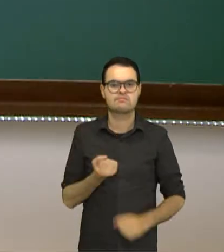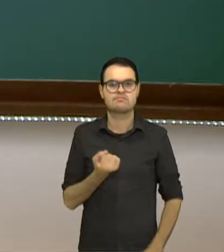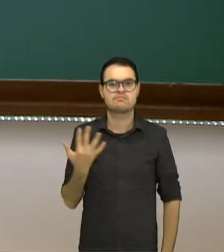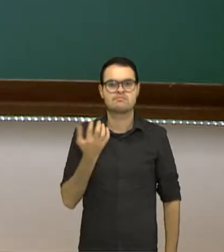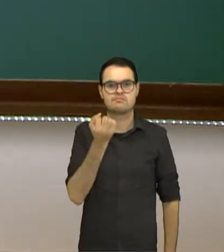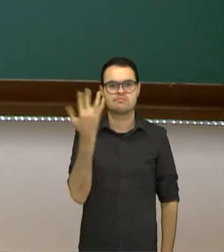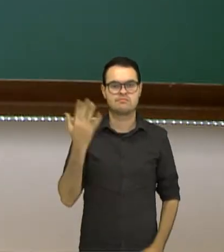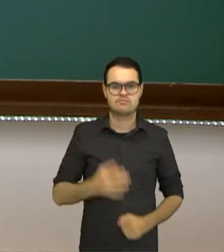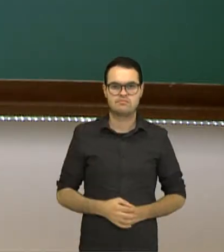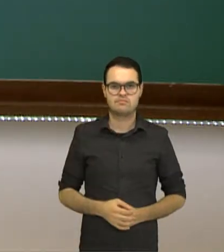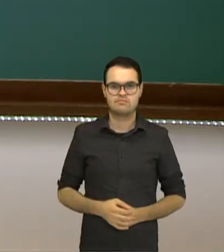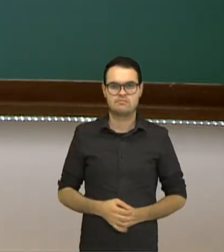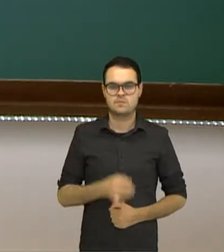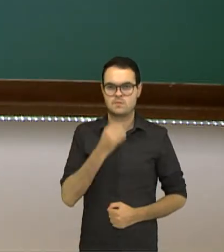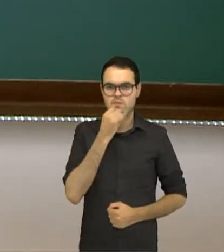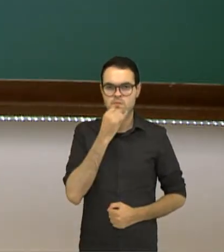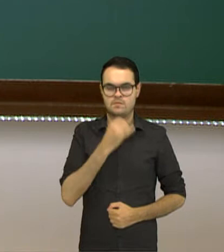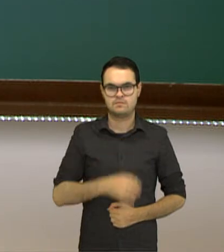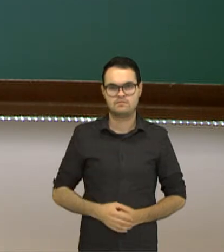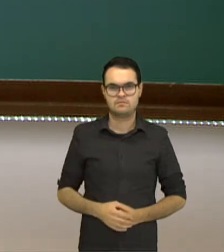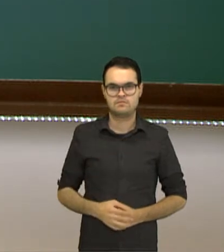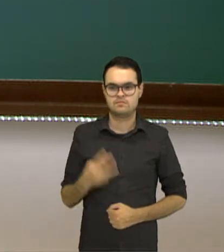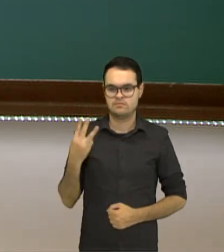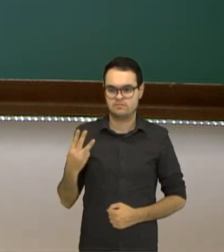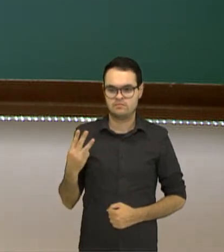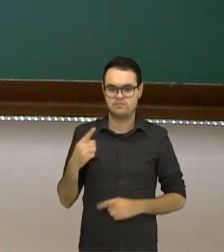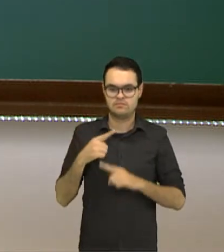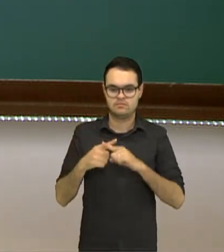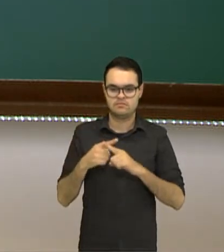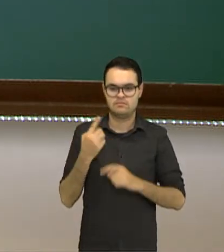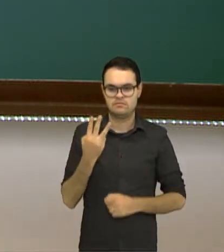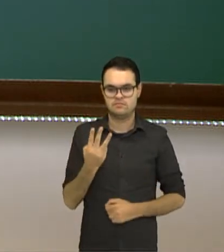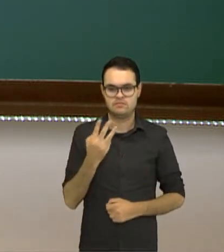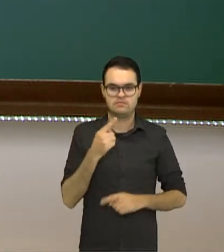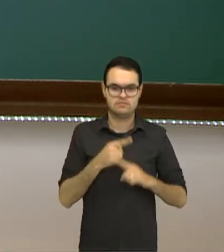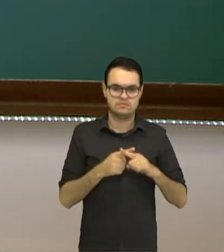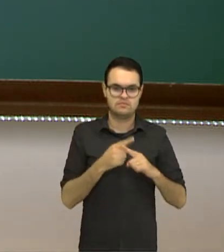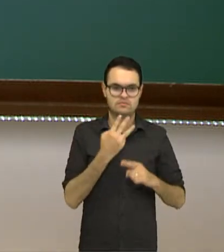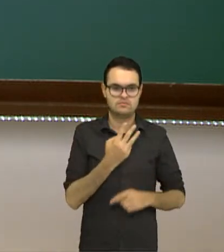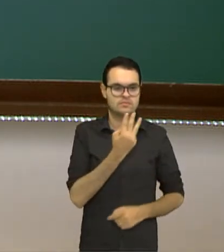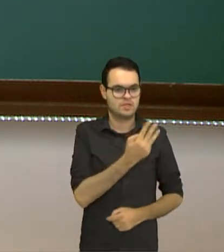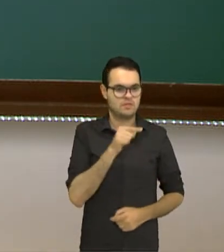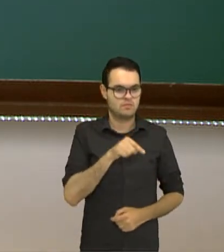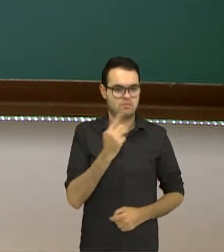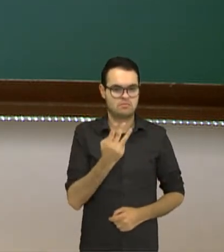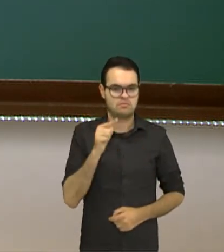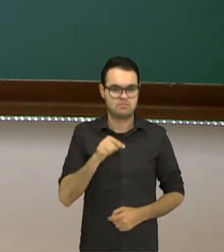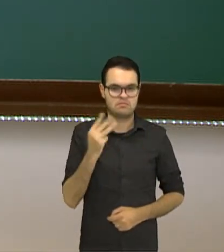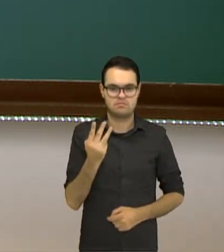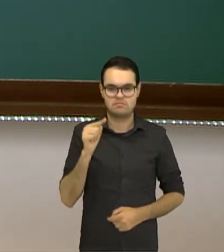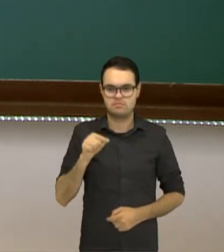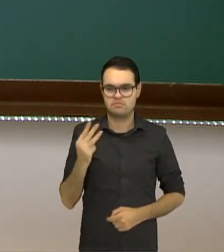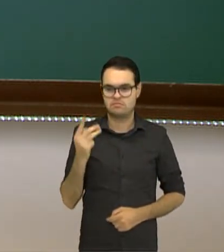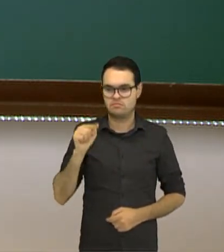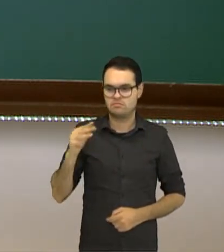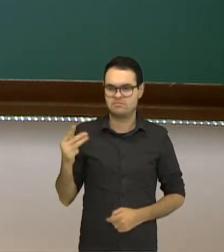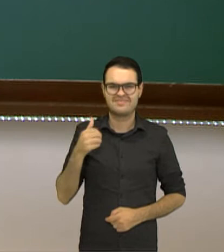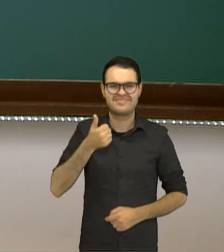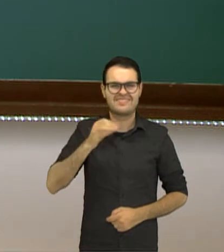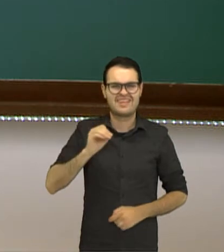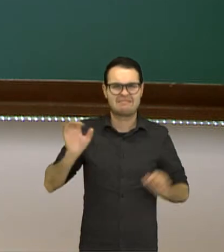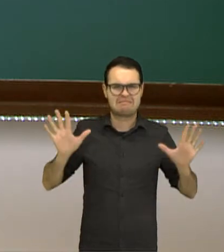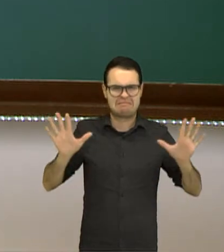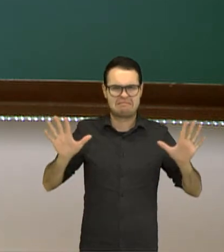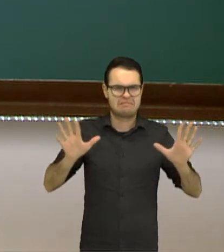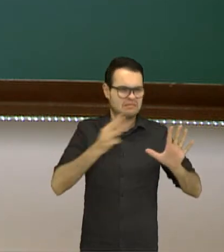explicar. Então, se eu tenho lá, por exemplo, 3 vezes 3 vezes 3 vezes 3, 10 vezes o fator 3 sendo repetido. Então,